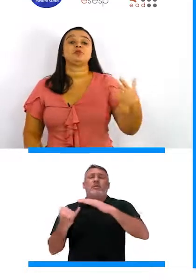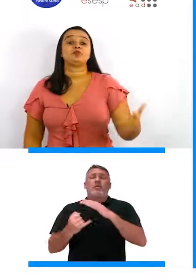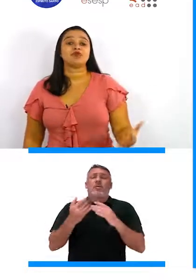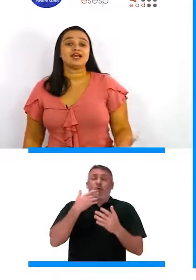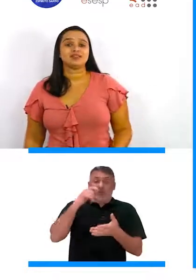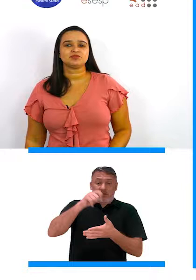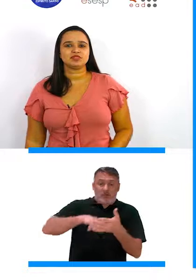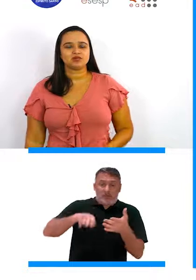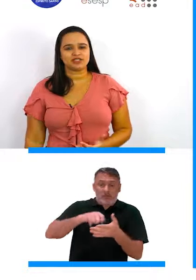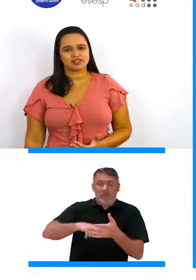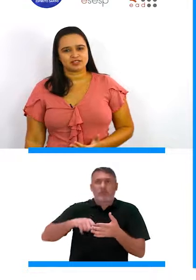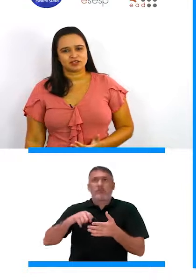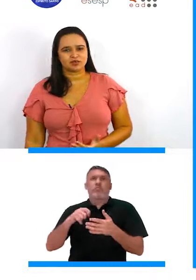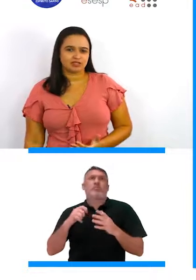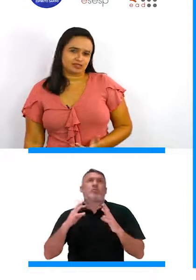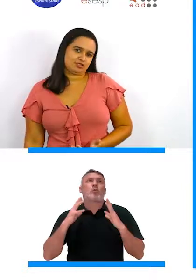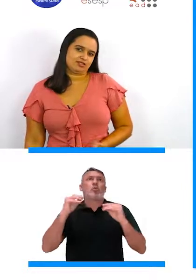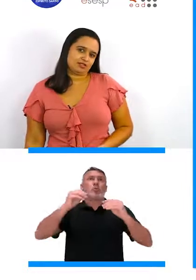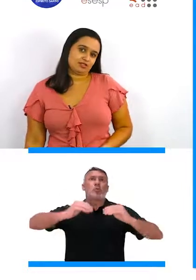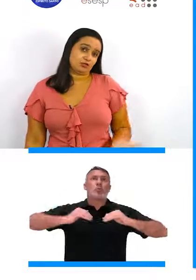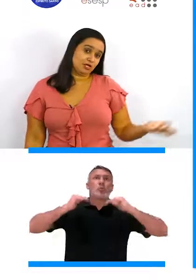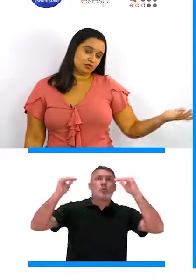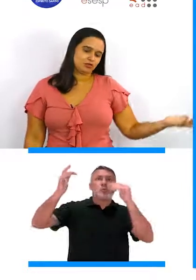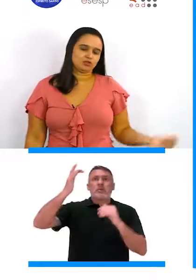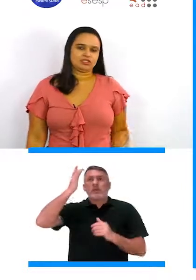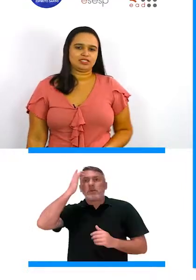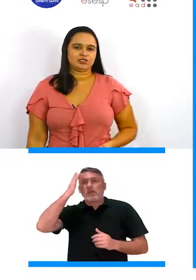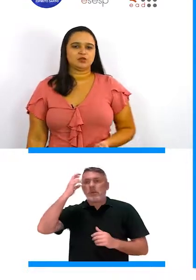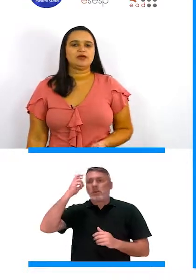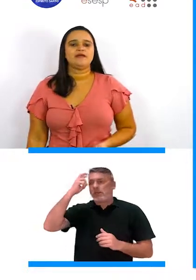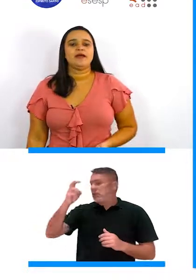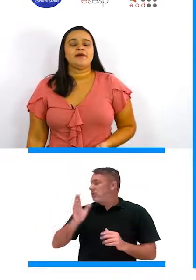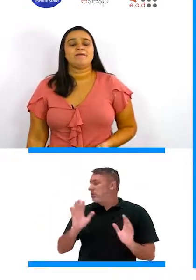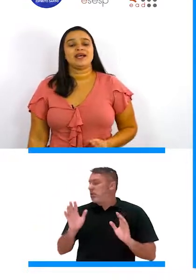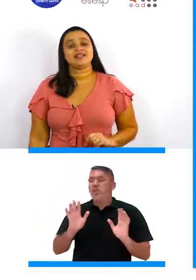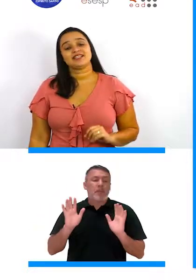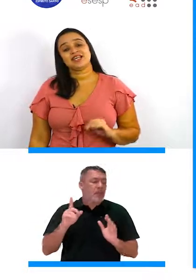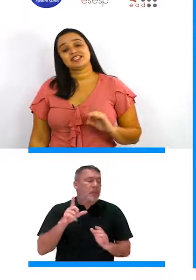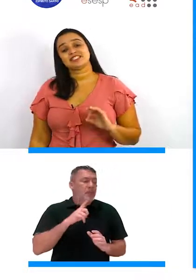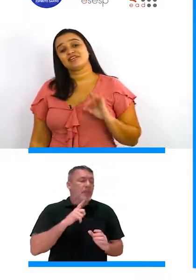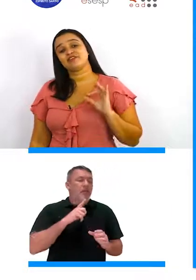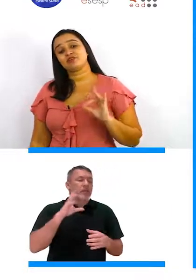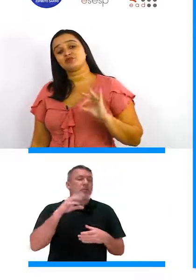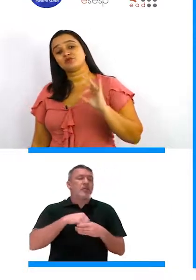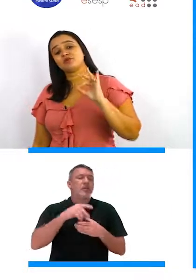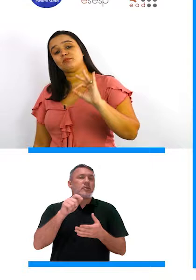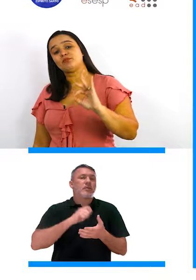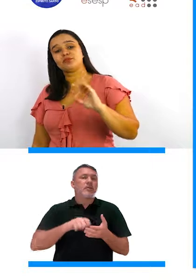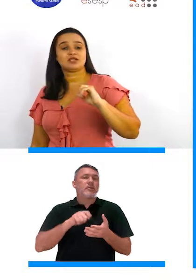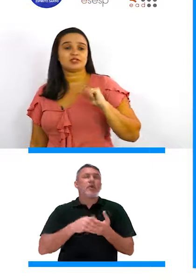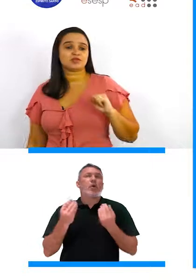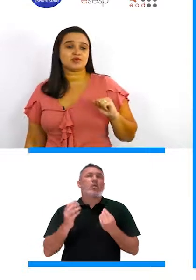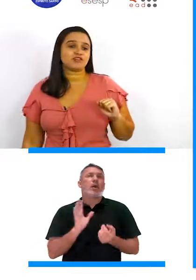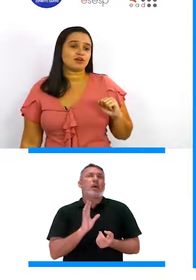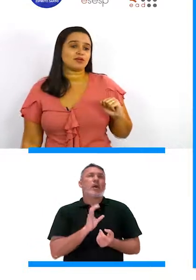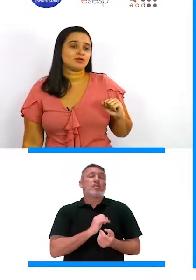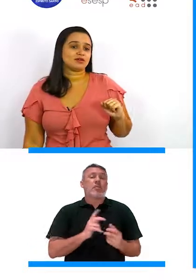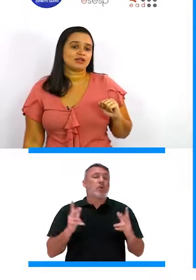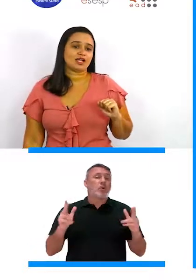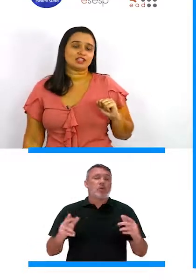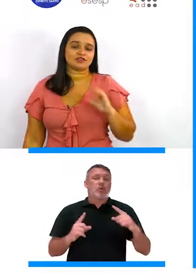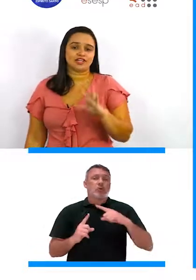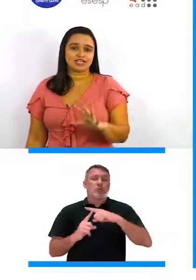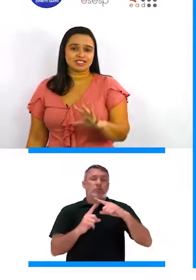poeta popular não tão conhecido, né, quanto o anterior, mas ele escreveu sobre o amor da mesma